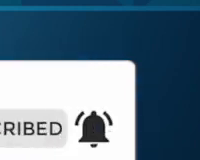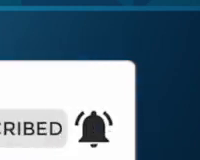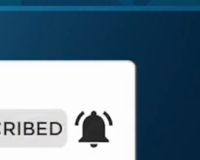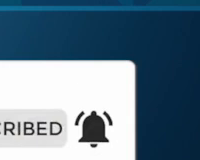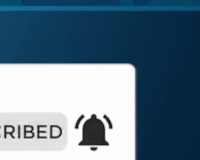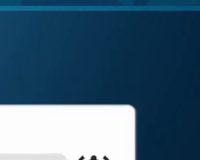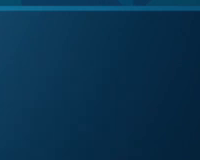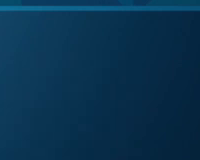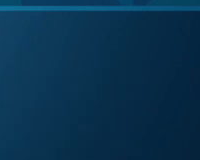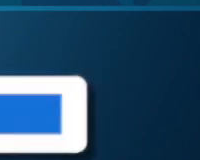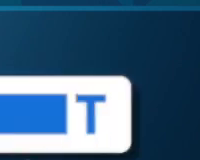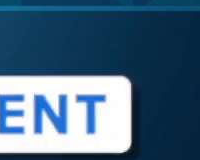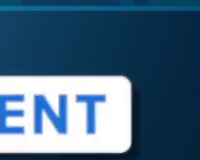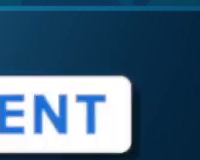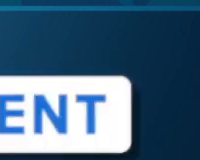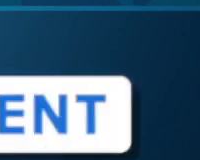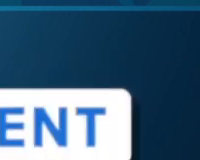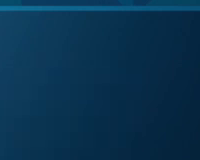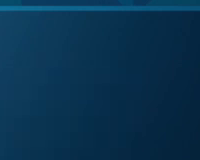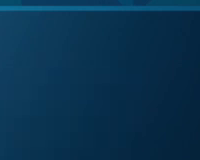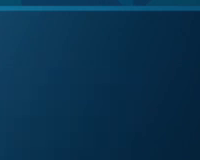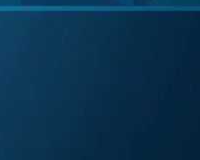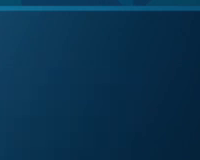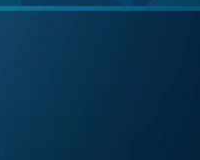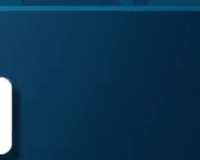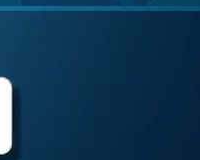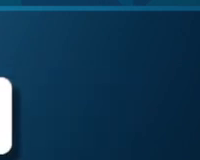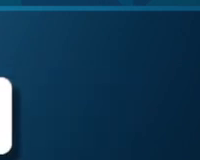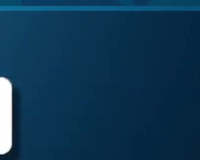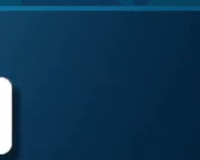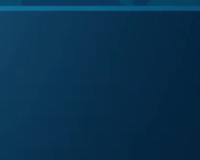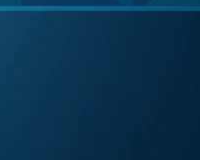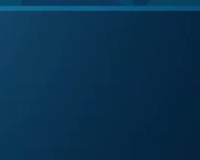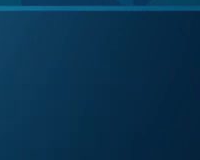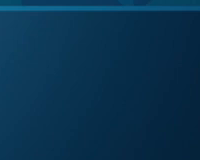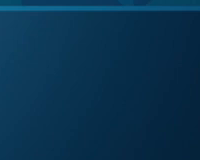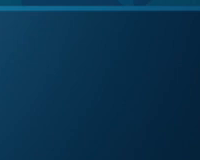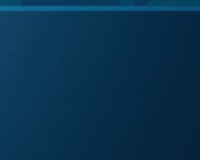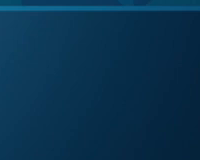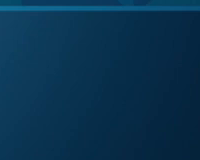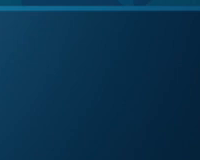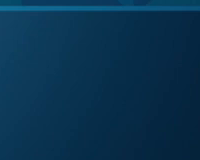botão notificação. Fo comentário no fahetutang ba media social siraseluk.